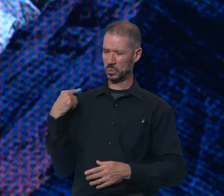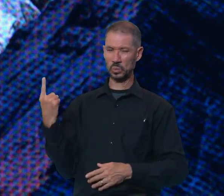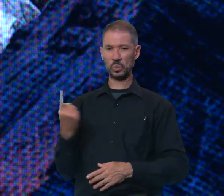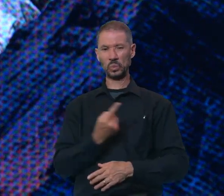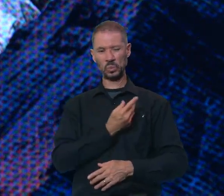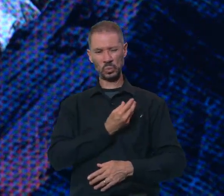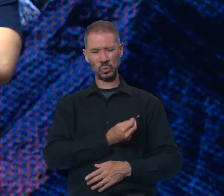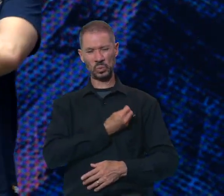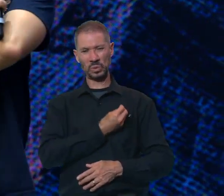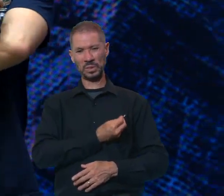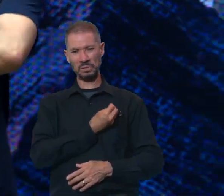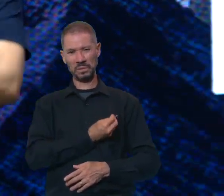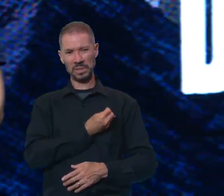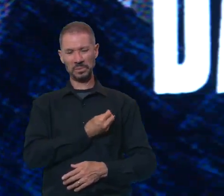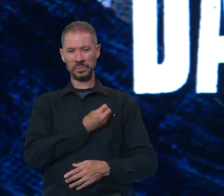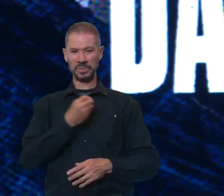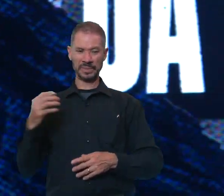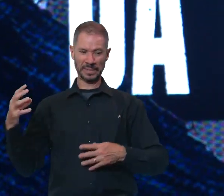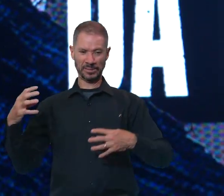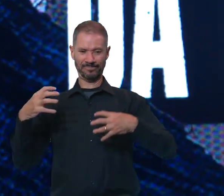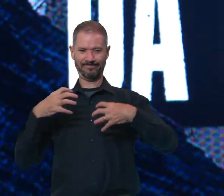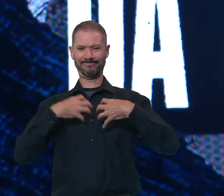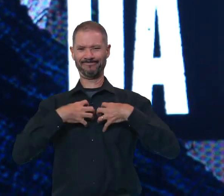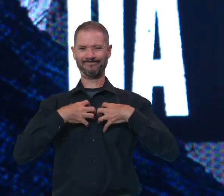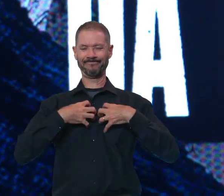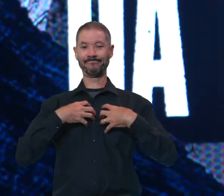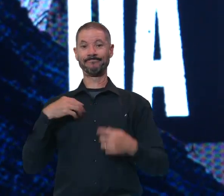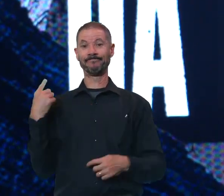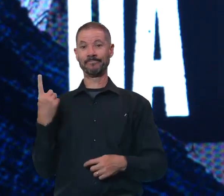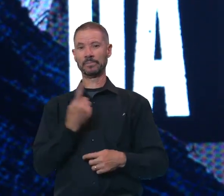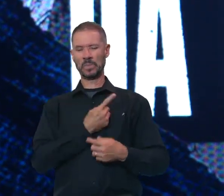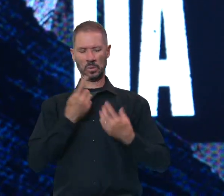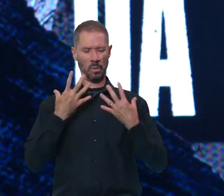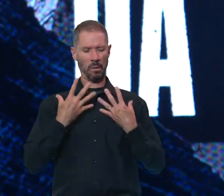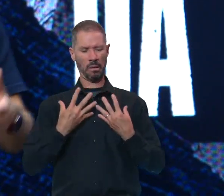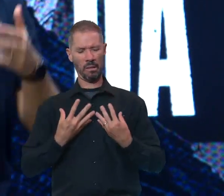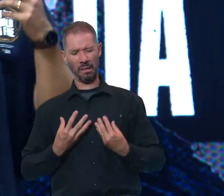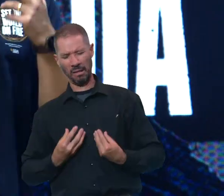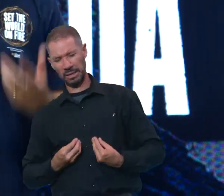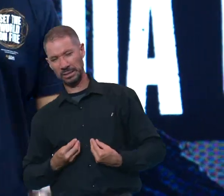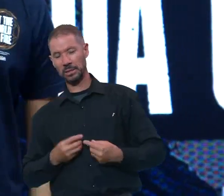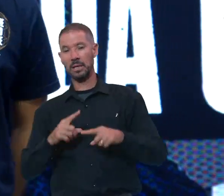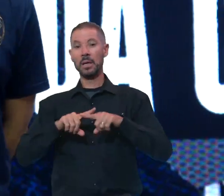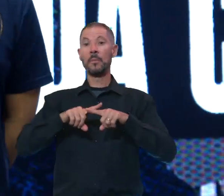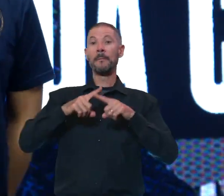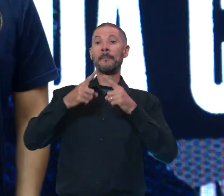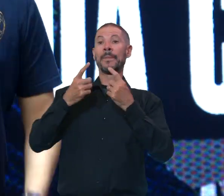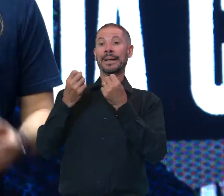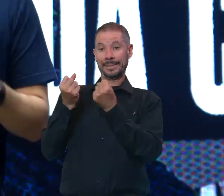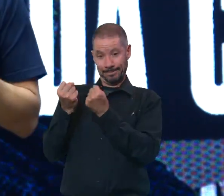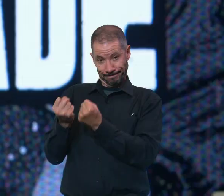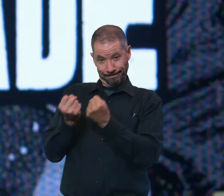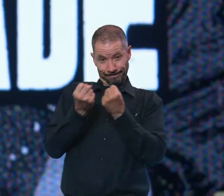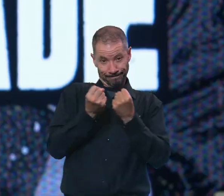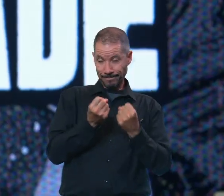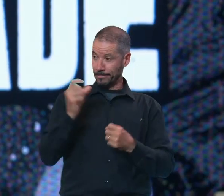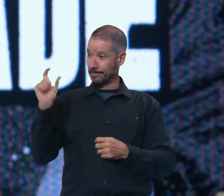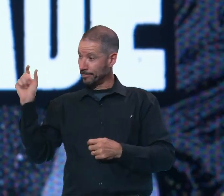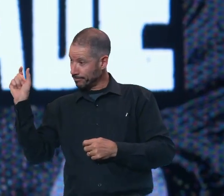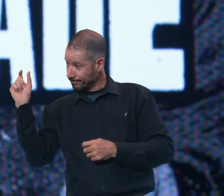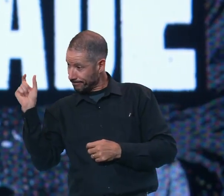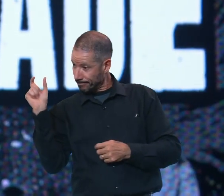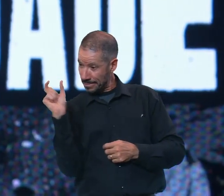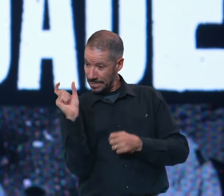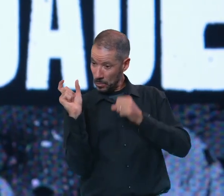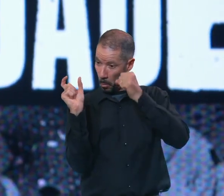que normalmente não nos afetariam quando estamos sobrecarregados, cansados, mais pesados, aquelas palavras parecem que têm